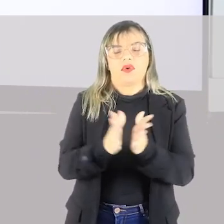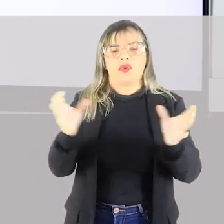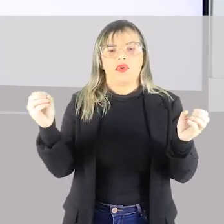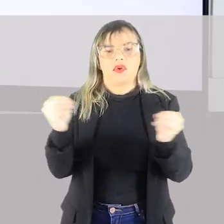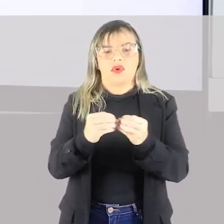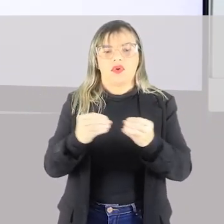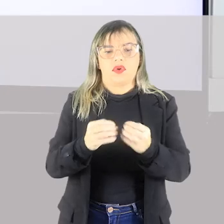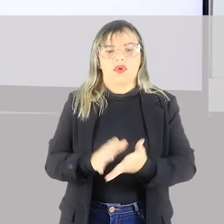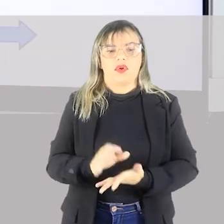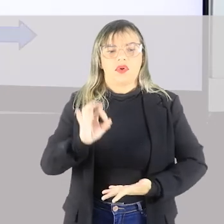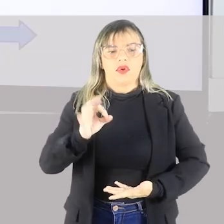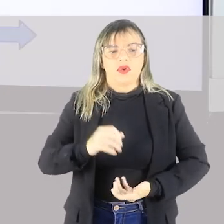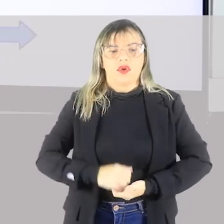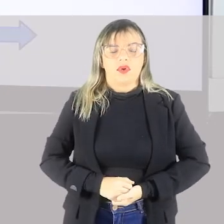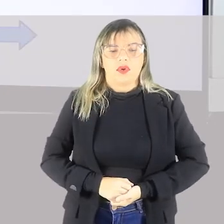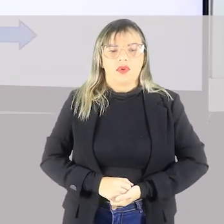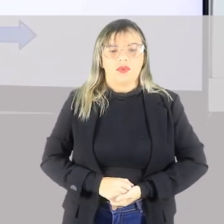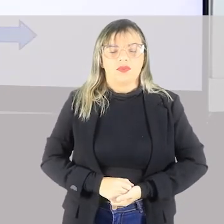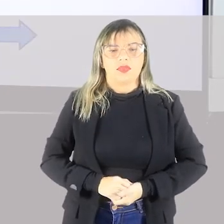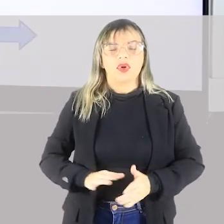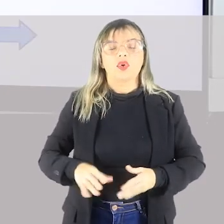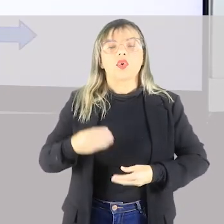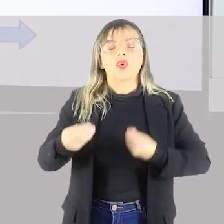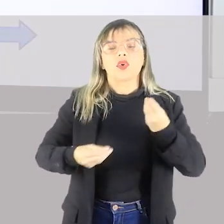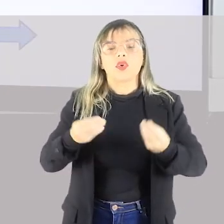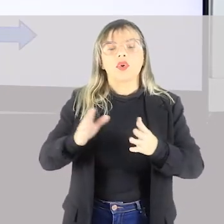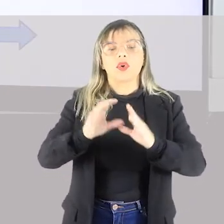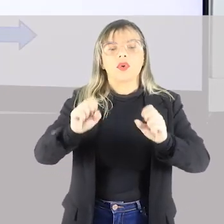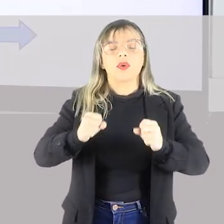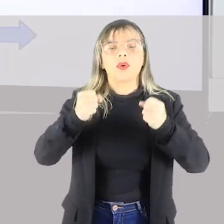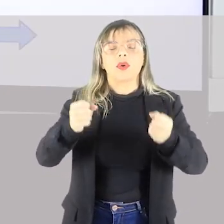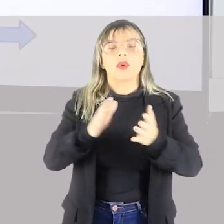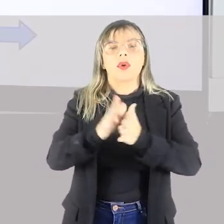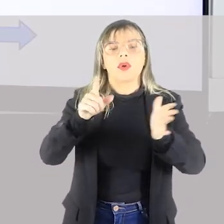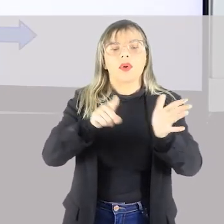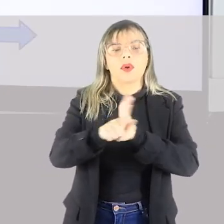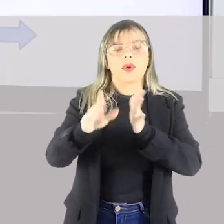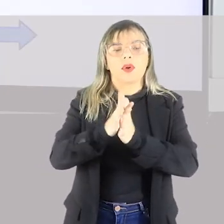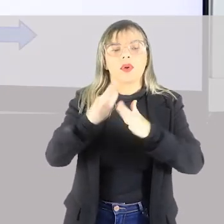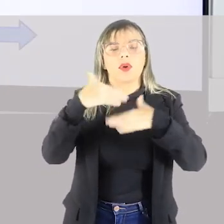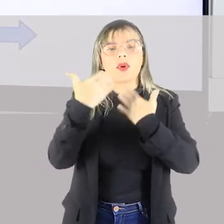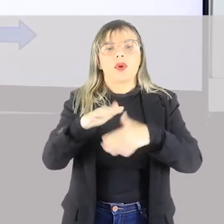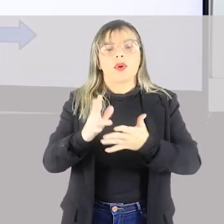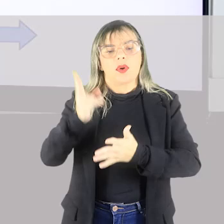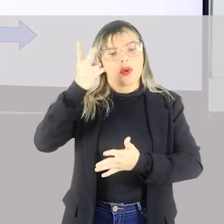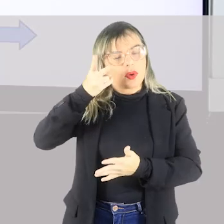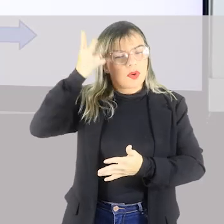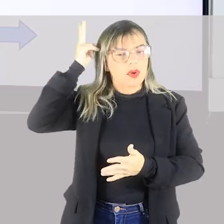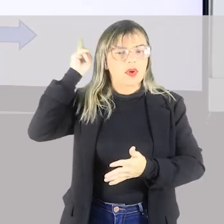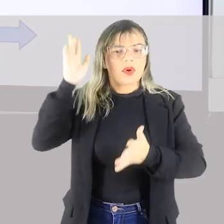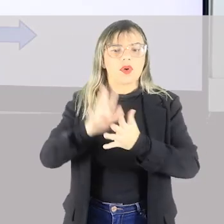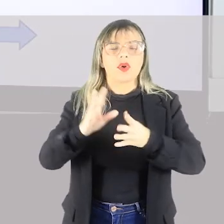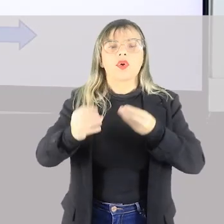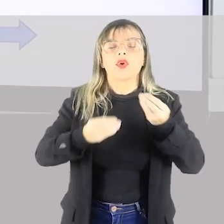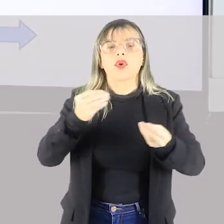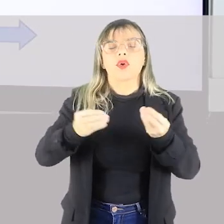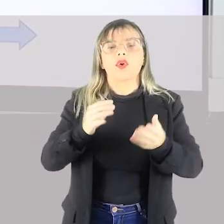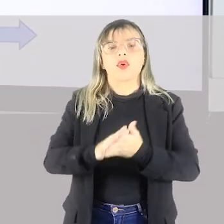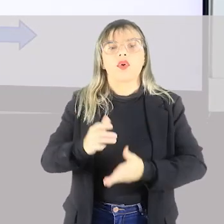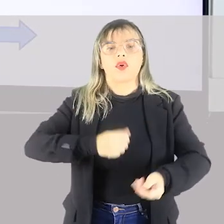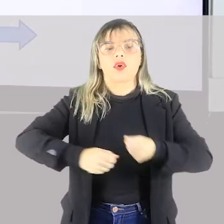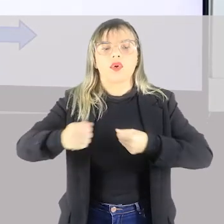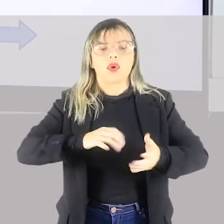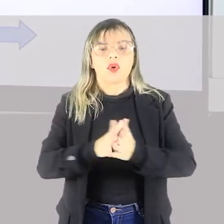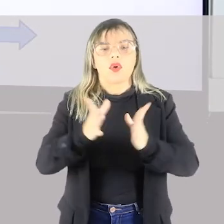ti, certo? E como é que isso pode ser cobrado numa prova de vestibular? Como é que a gestão democrática